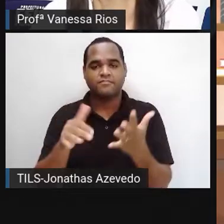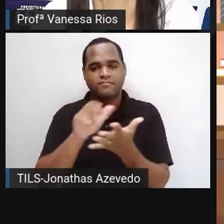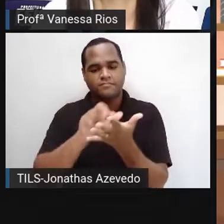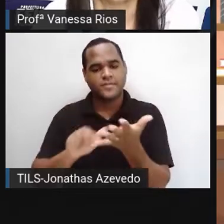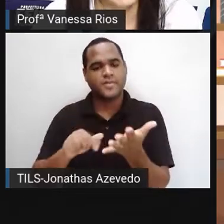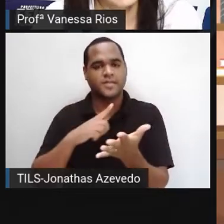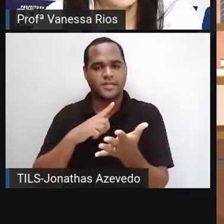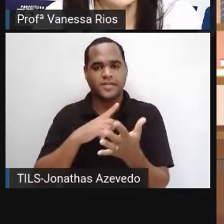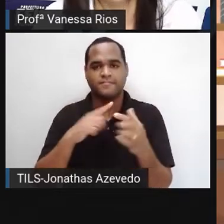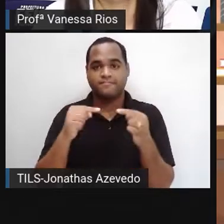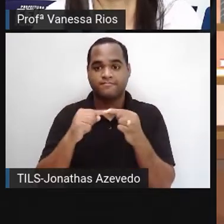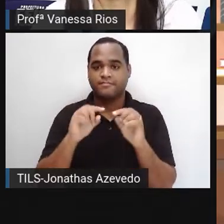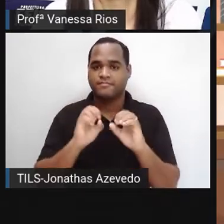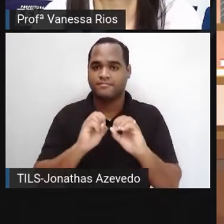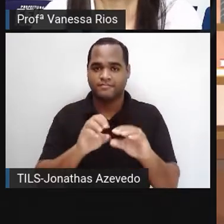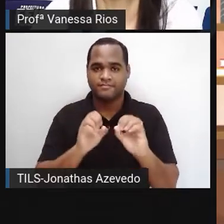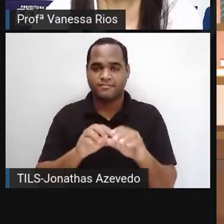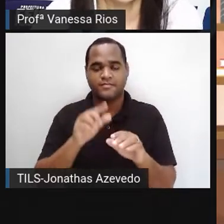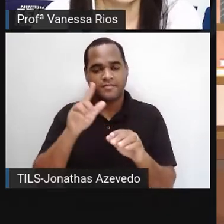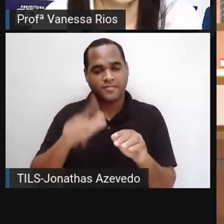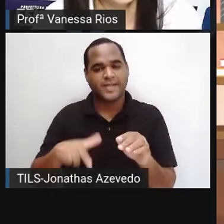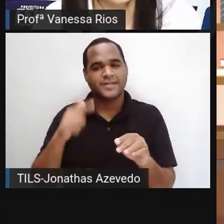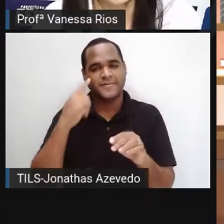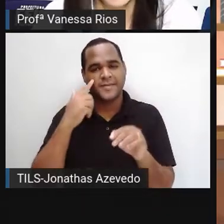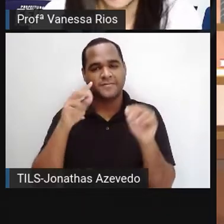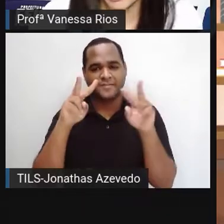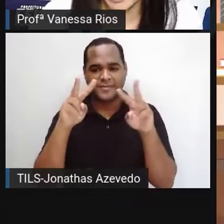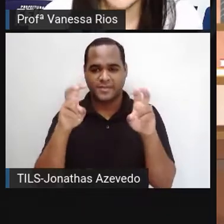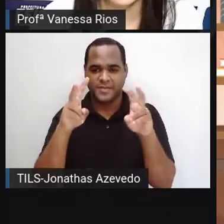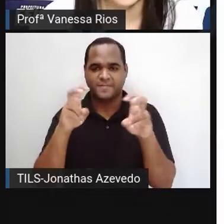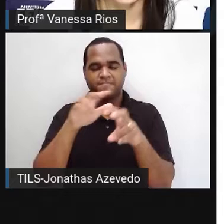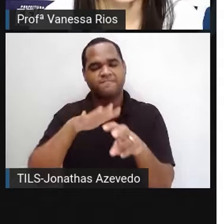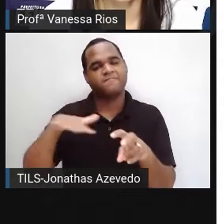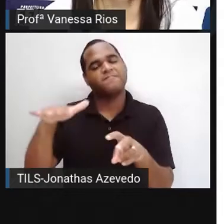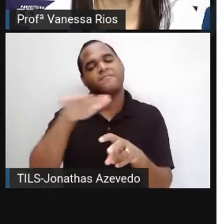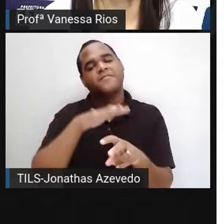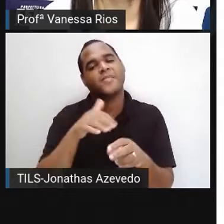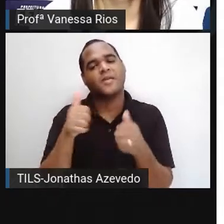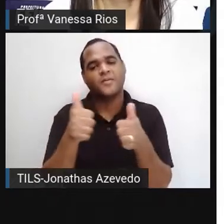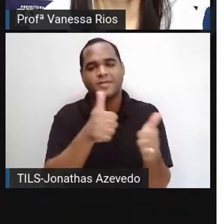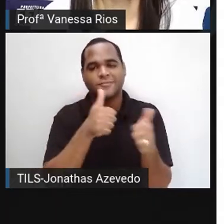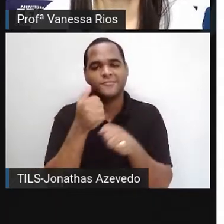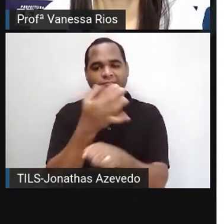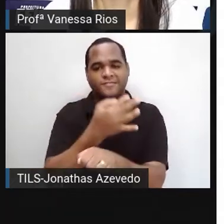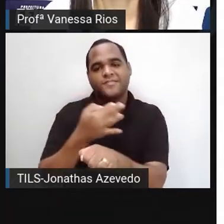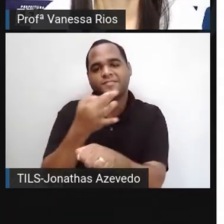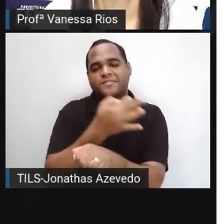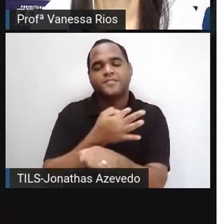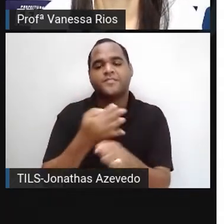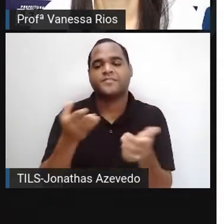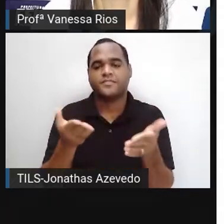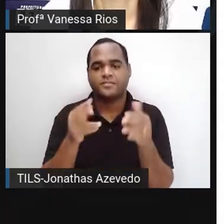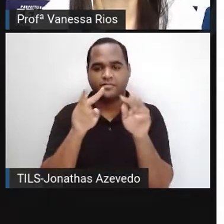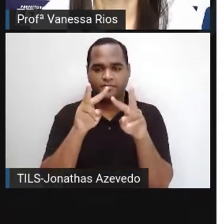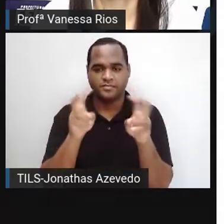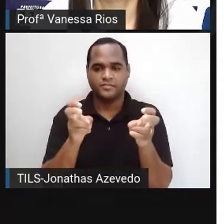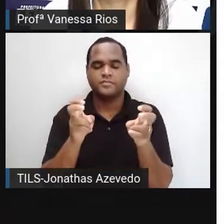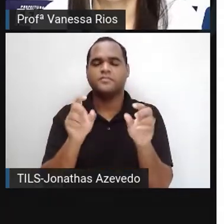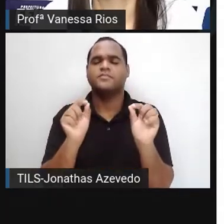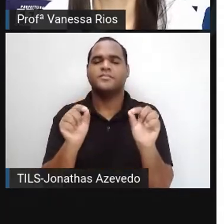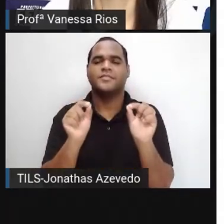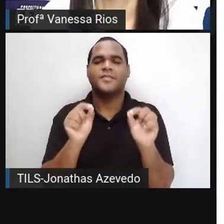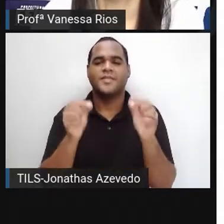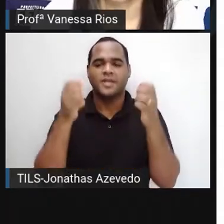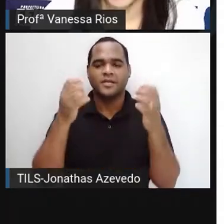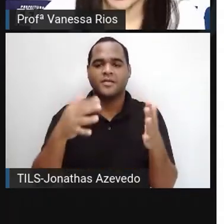com mais uma aula aí com esse tema geral, que é Curtindo Minhas Férias. Mas aí o nosso tema específico